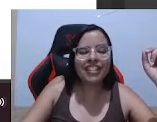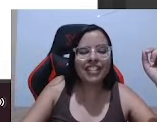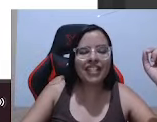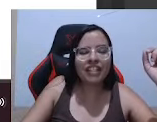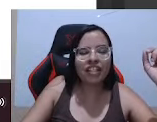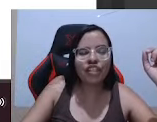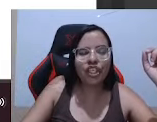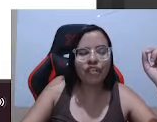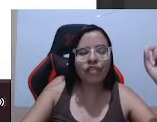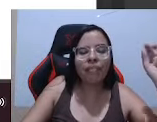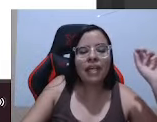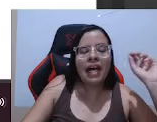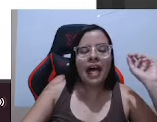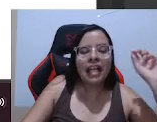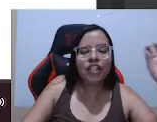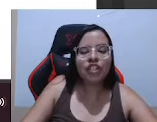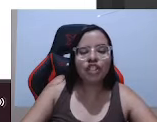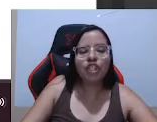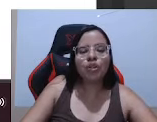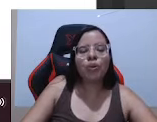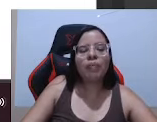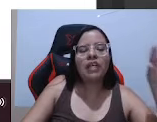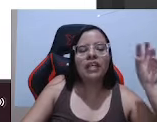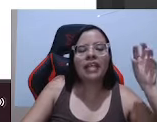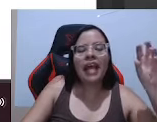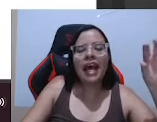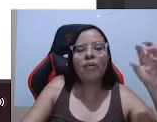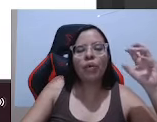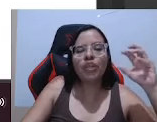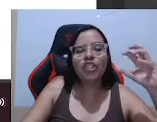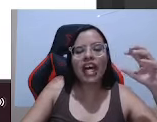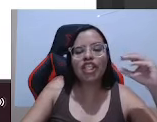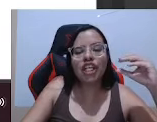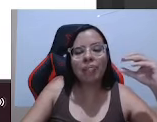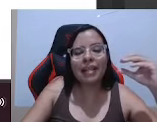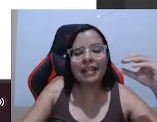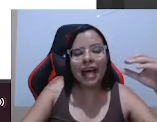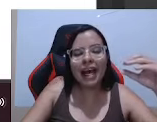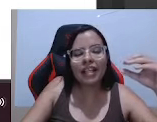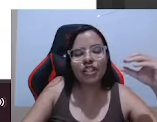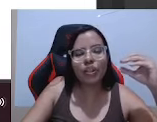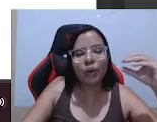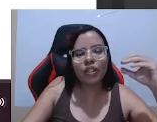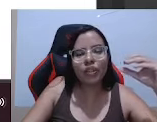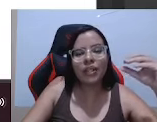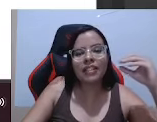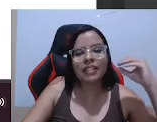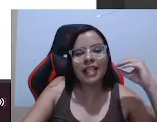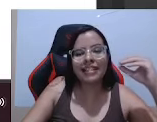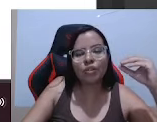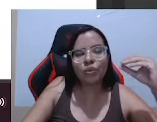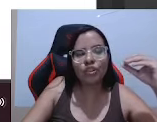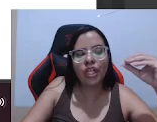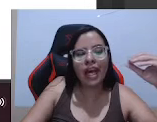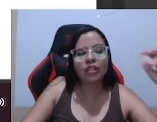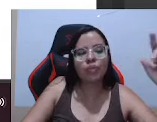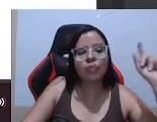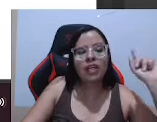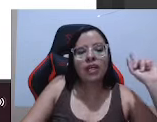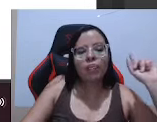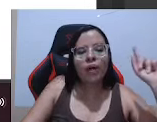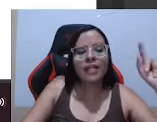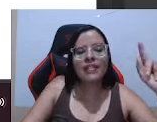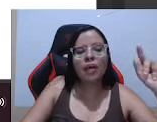prova dissertativa. Além disso, terá uma quantidade limitada de correções desse estudo de